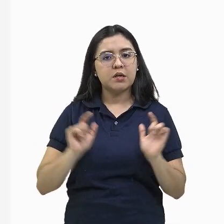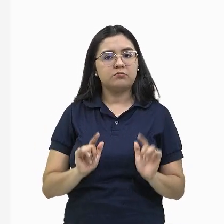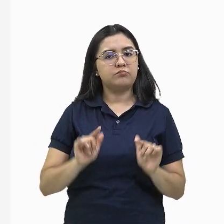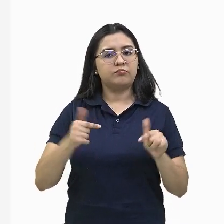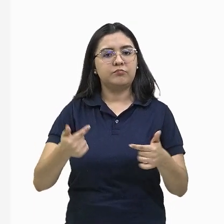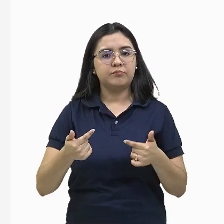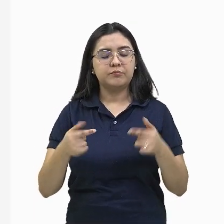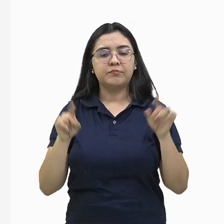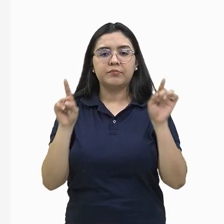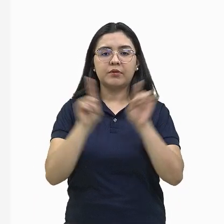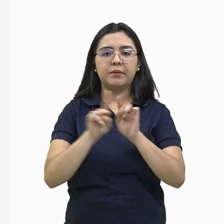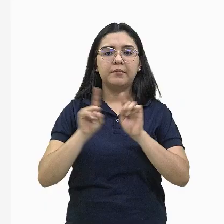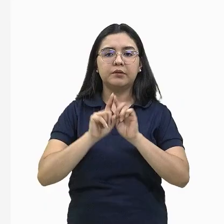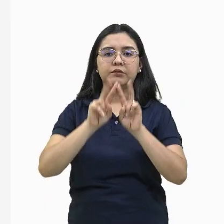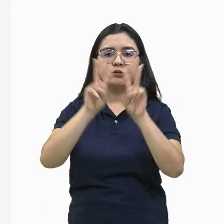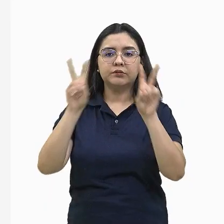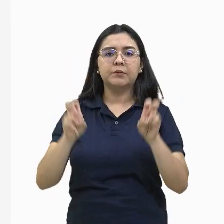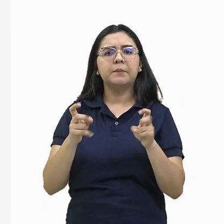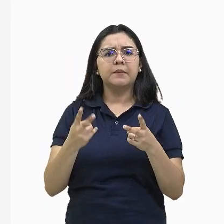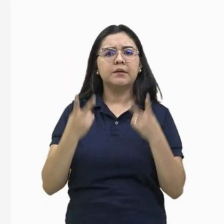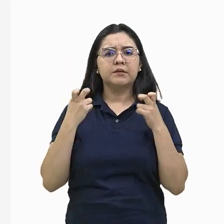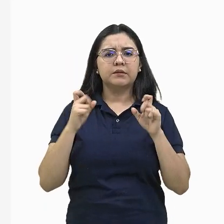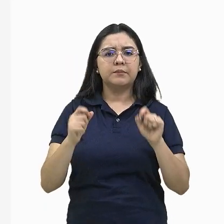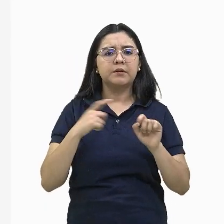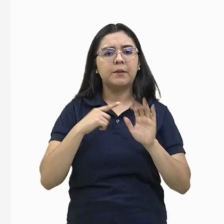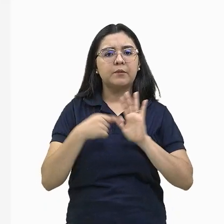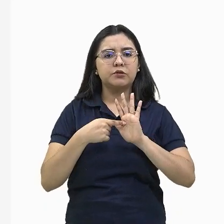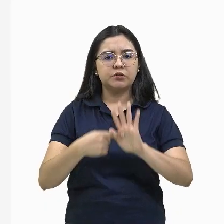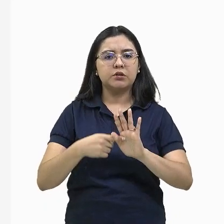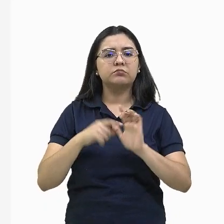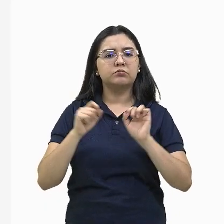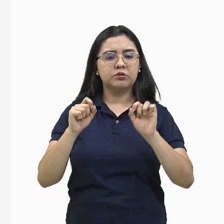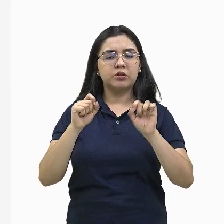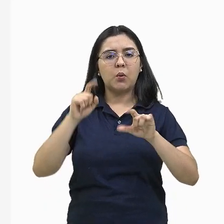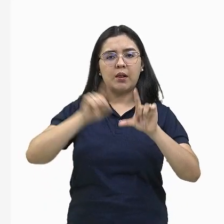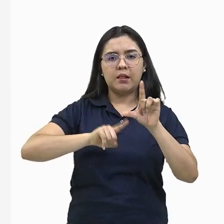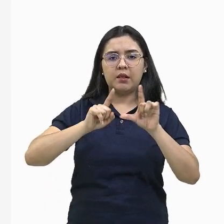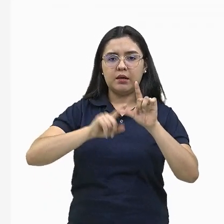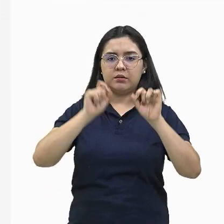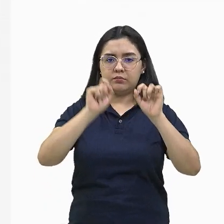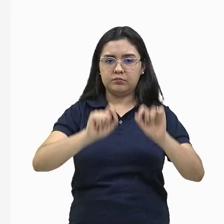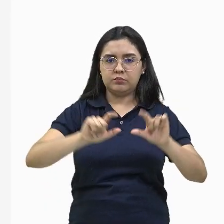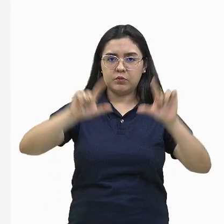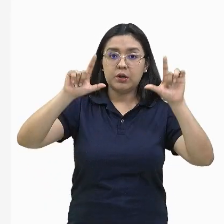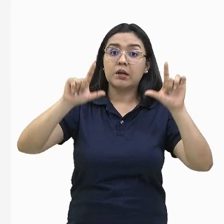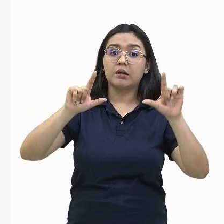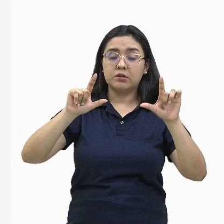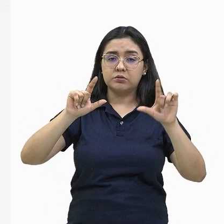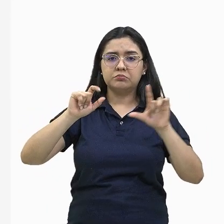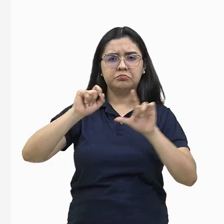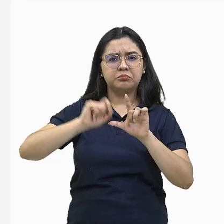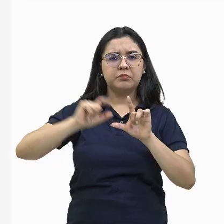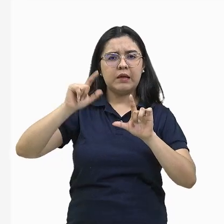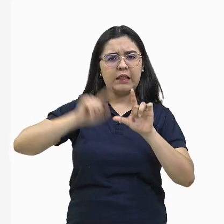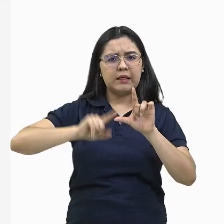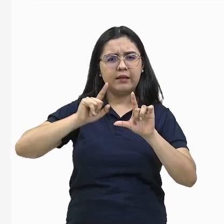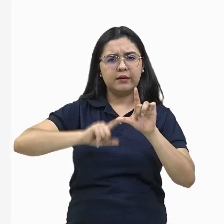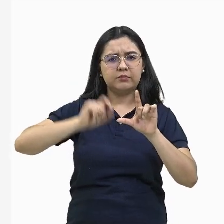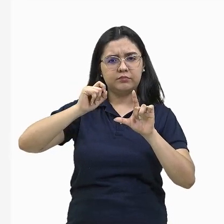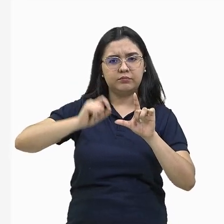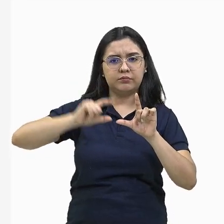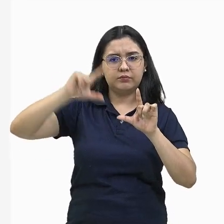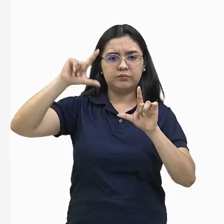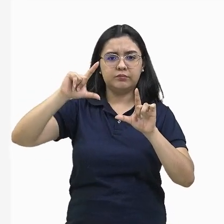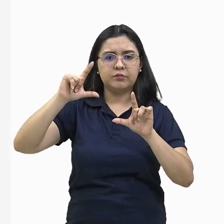ok? Além do título, percebe que o título está em destaque, né? São letras em uma fonte bem grande. Percebe que